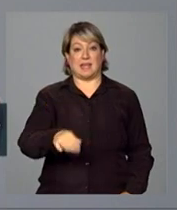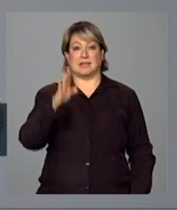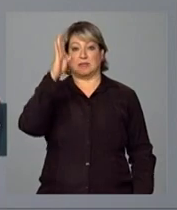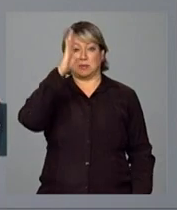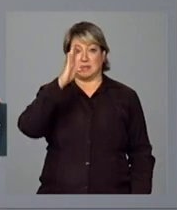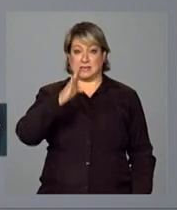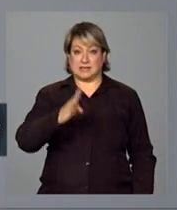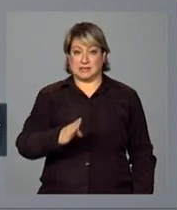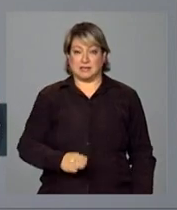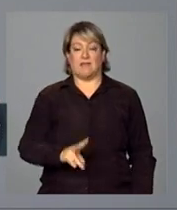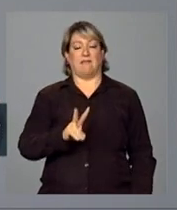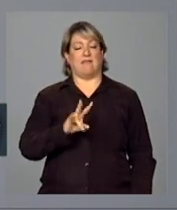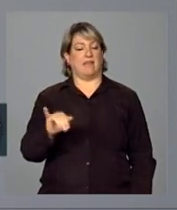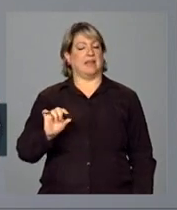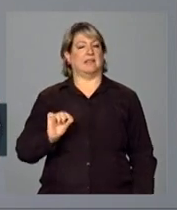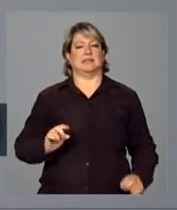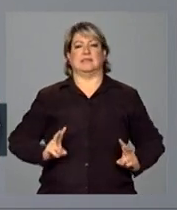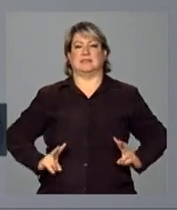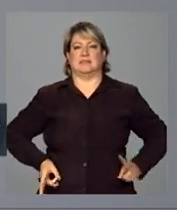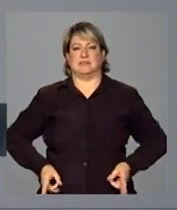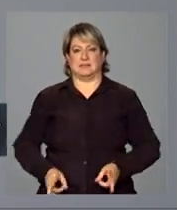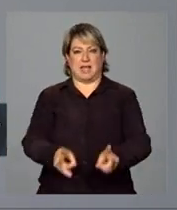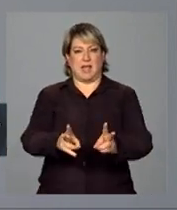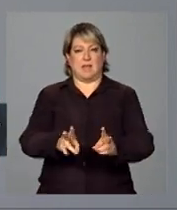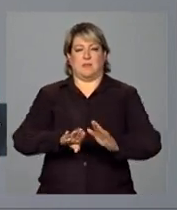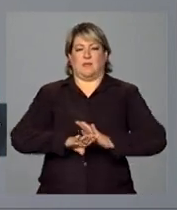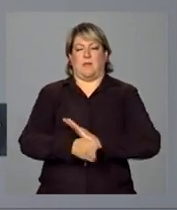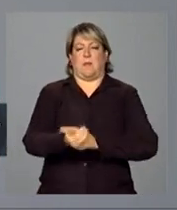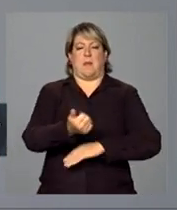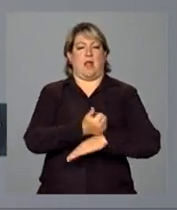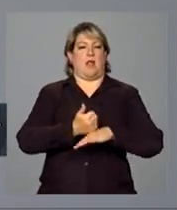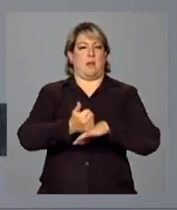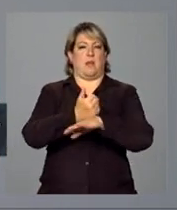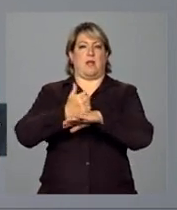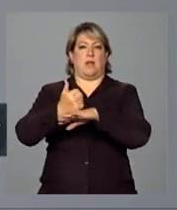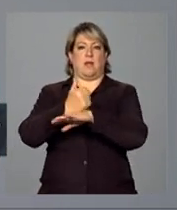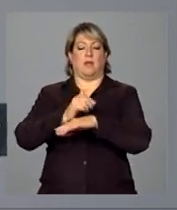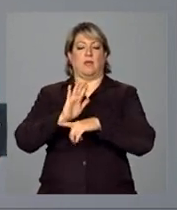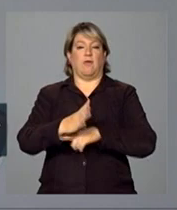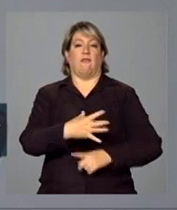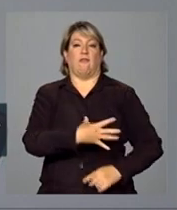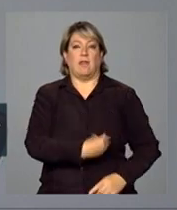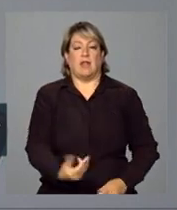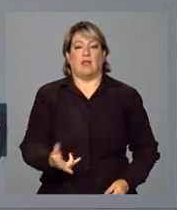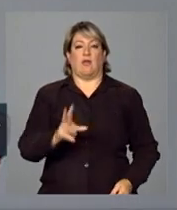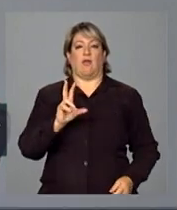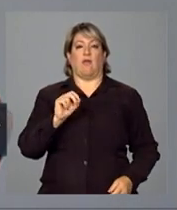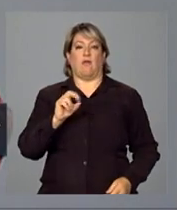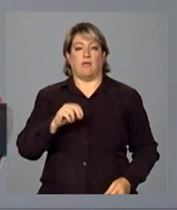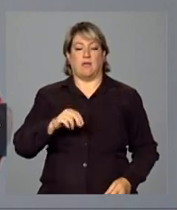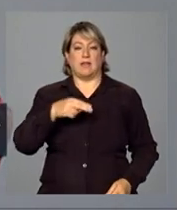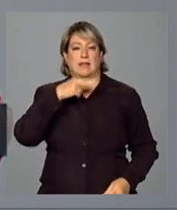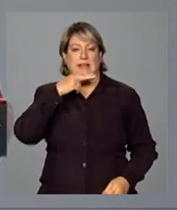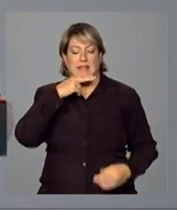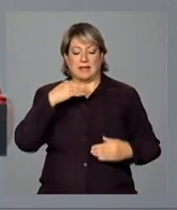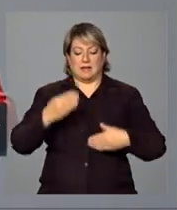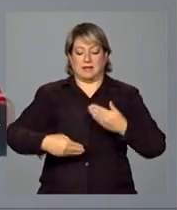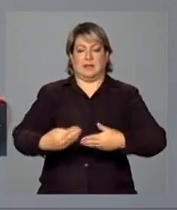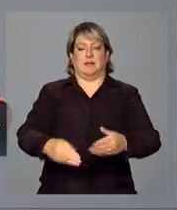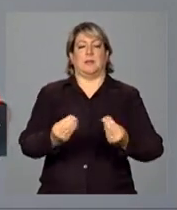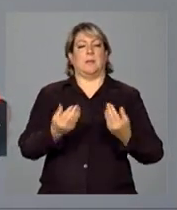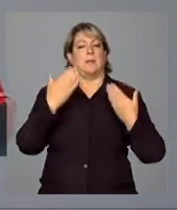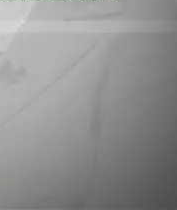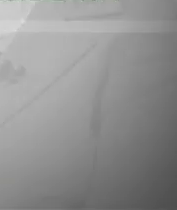Brasil será sempre cada vez melhor para os nossos filhos e os nossos netos do que foi para cada um de nós.